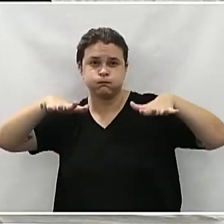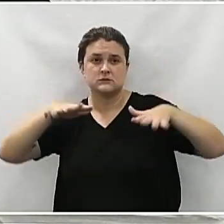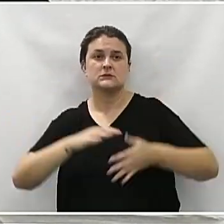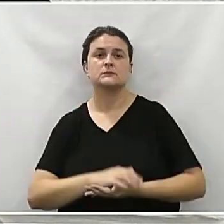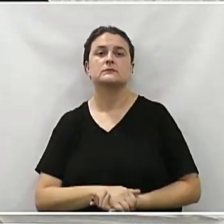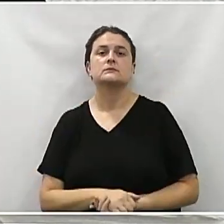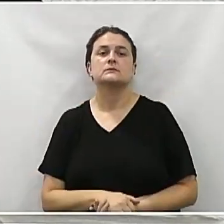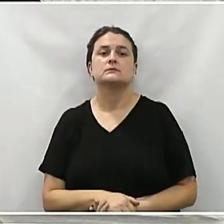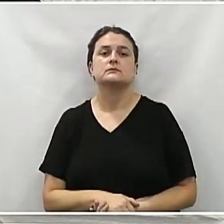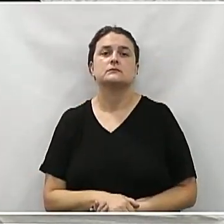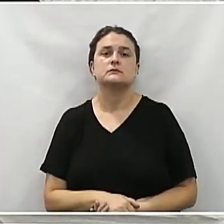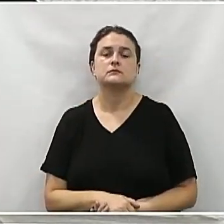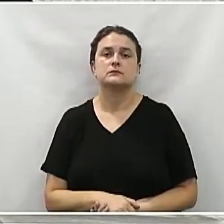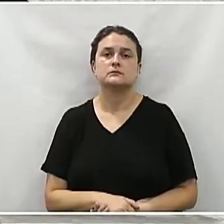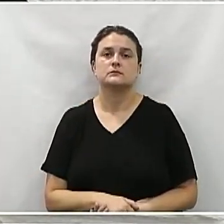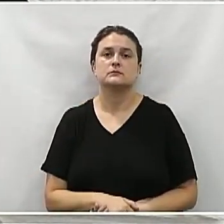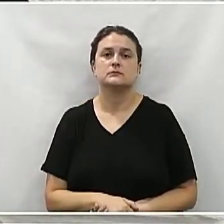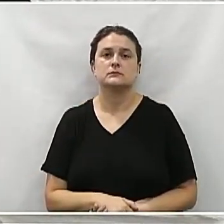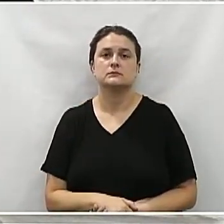ali próximo.